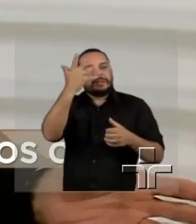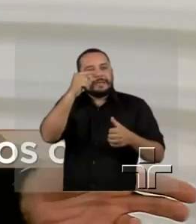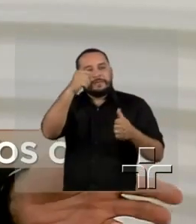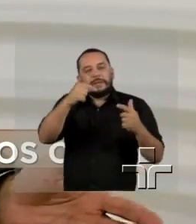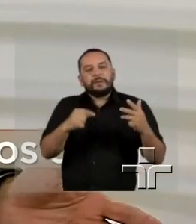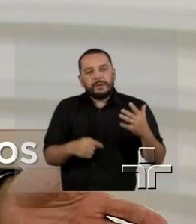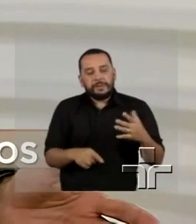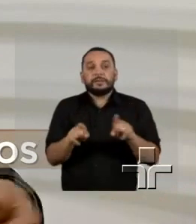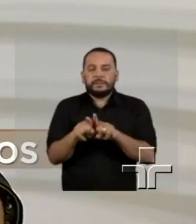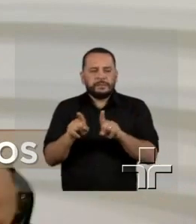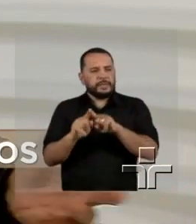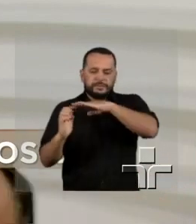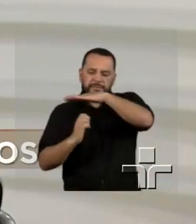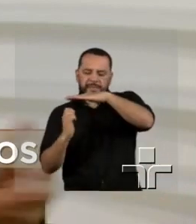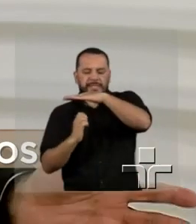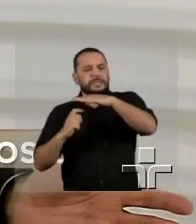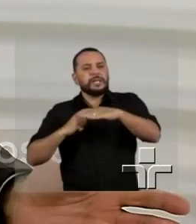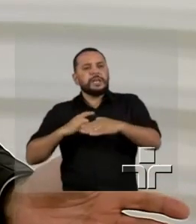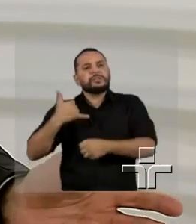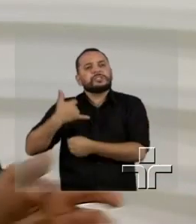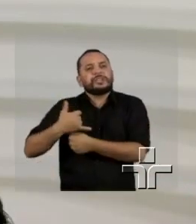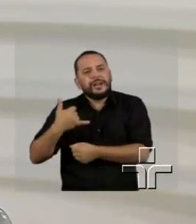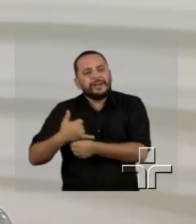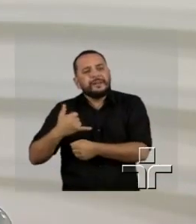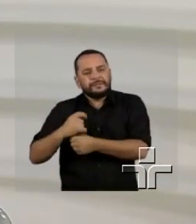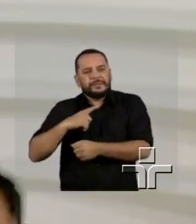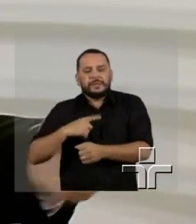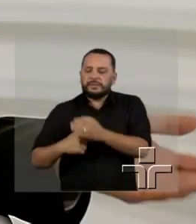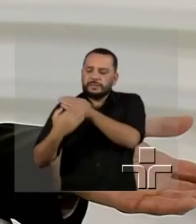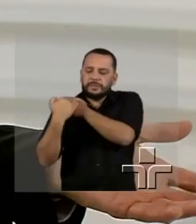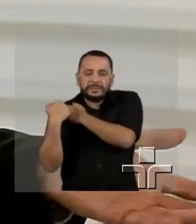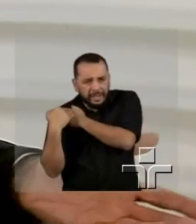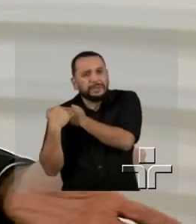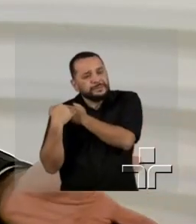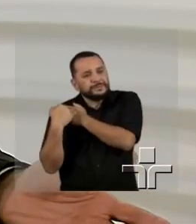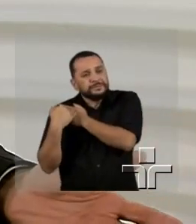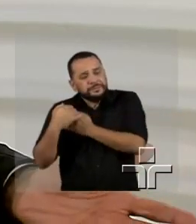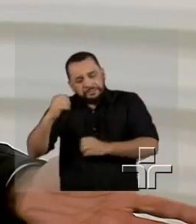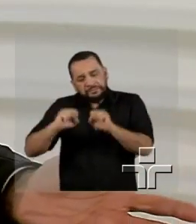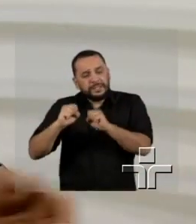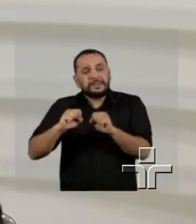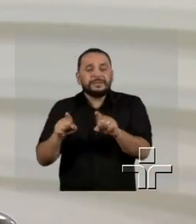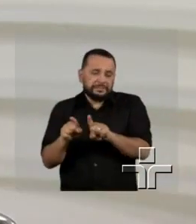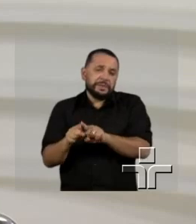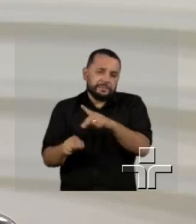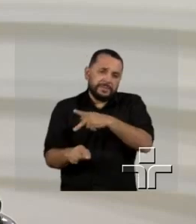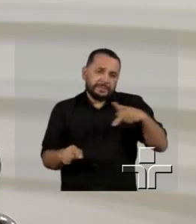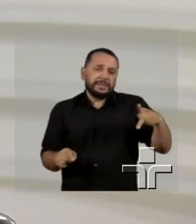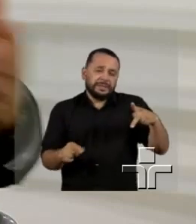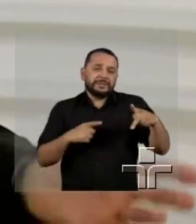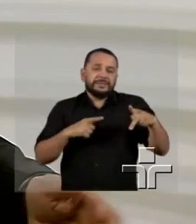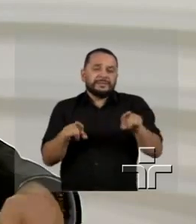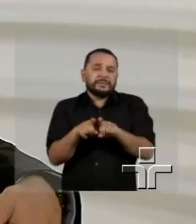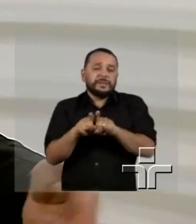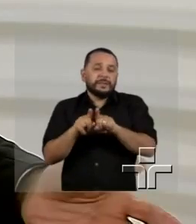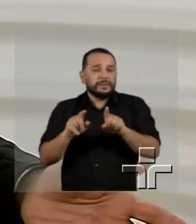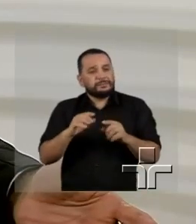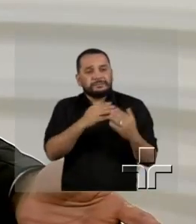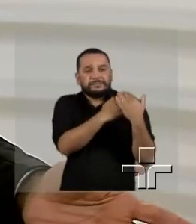que durante um mês e meio, 2, né, de ações vamos dizer assim, de um grupo